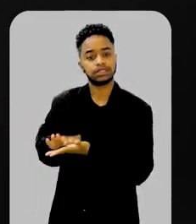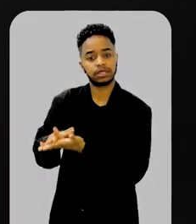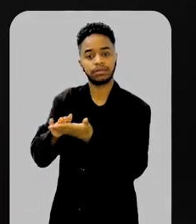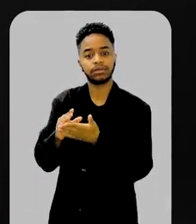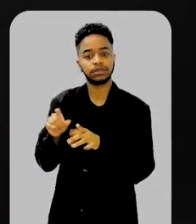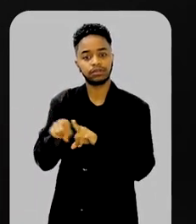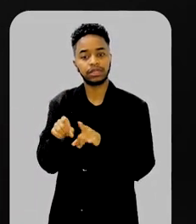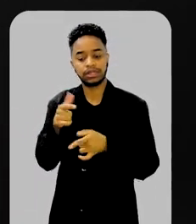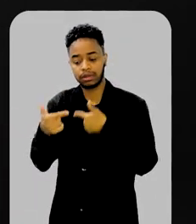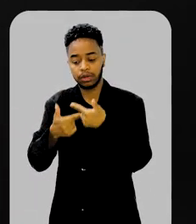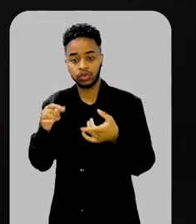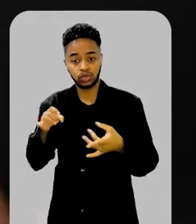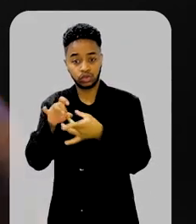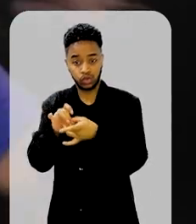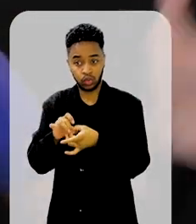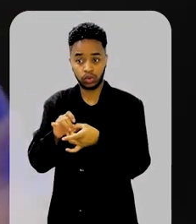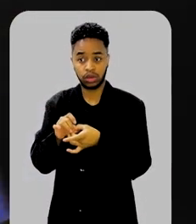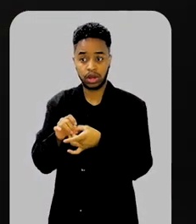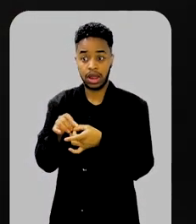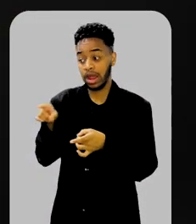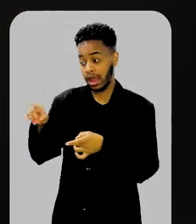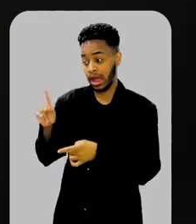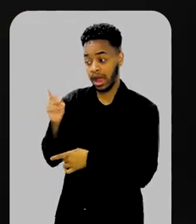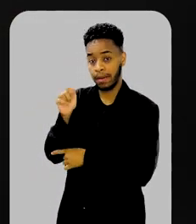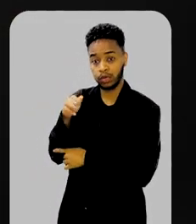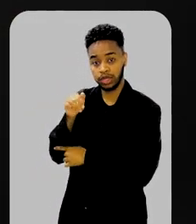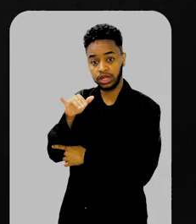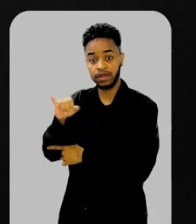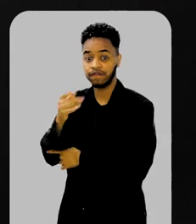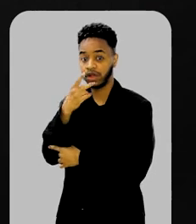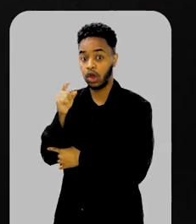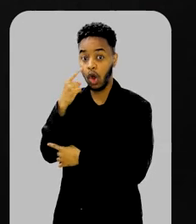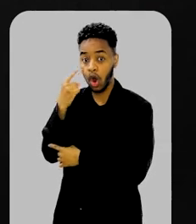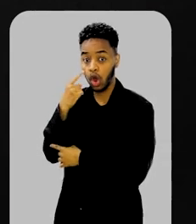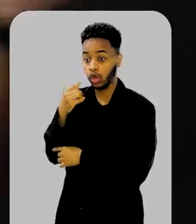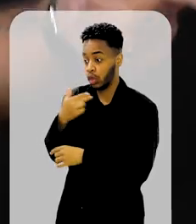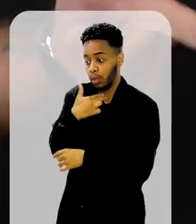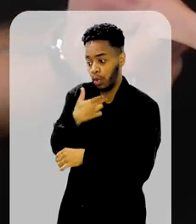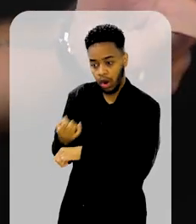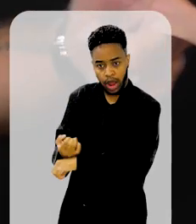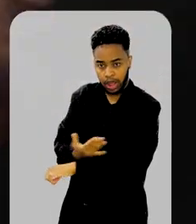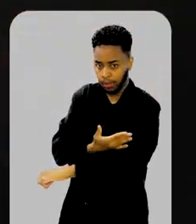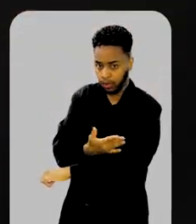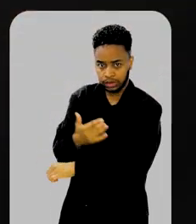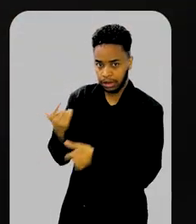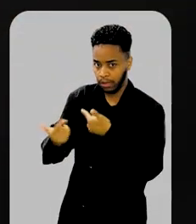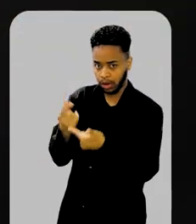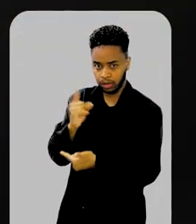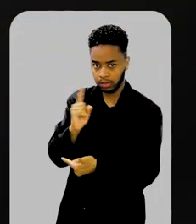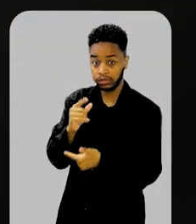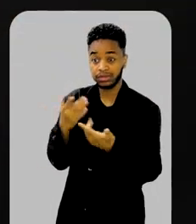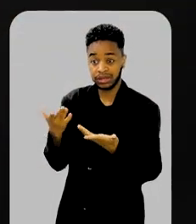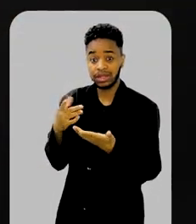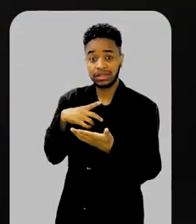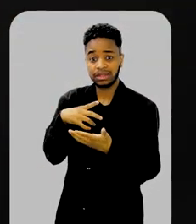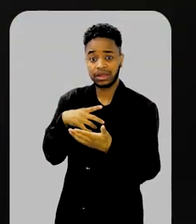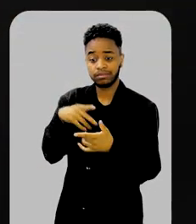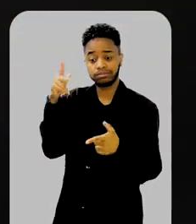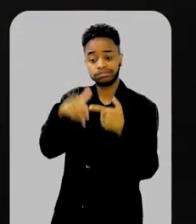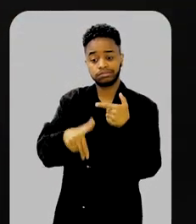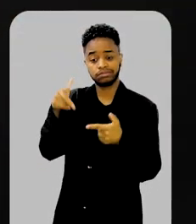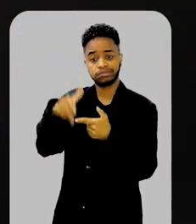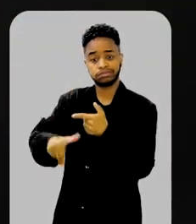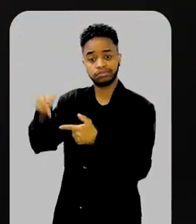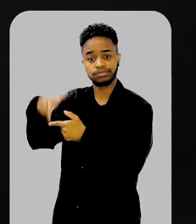um apogeu harmonico trabalha com isso aí a harmonia vai dizer olha não pode sair desse quadrado aqui não tá não pode se emocionar muito com o trabalho do Mauro também não tá então você vai